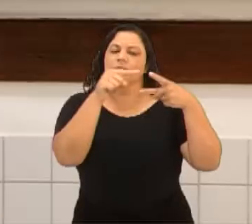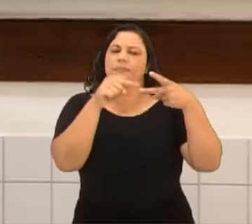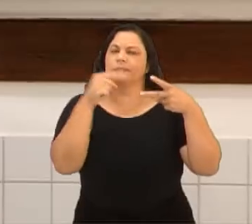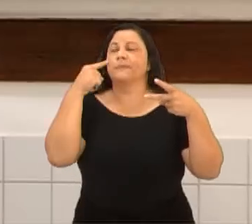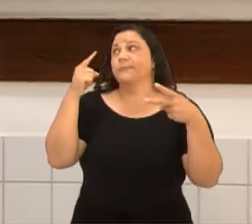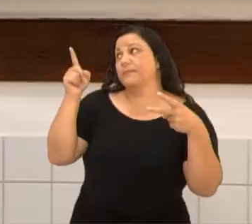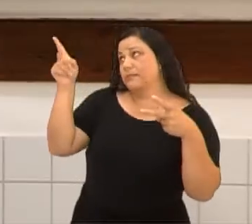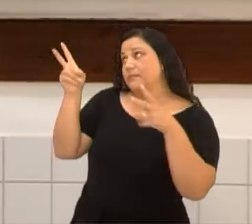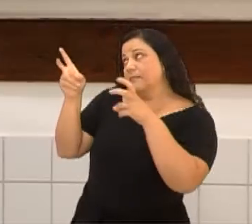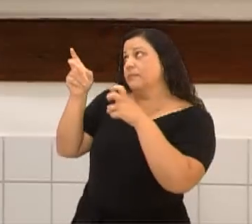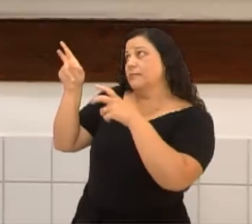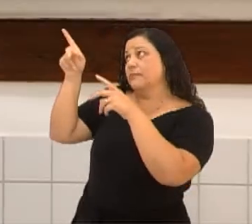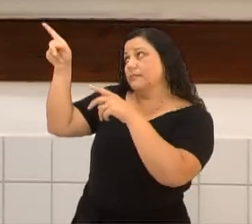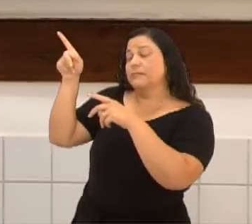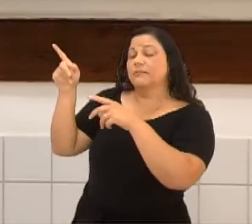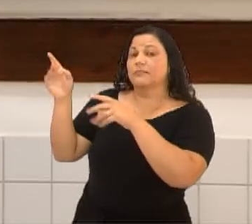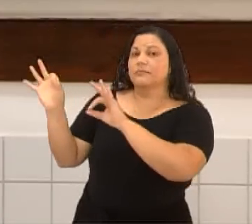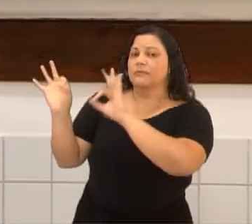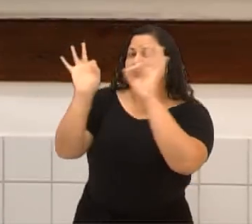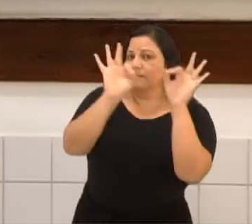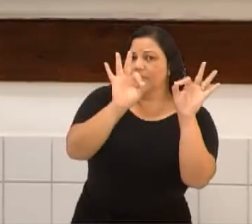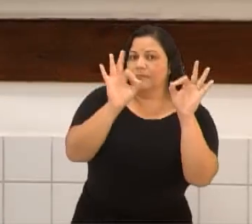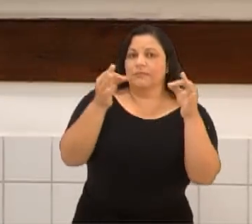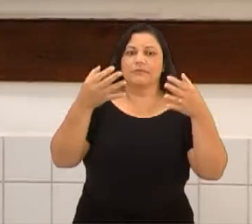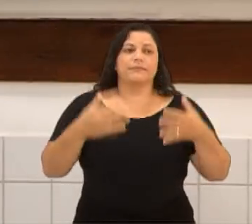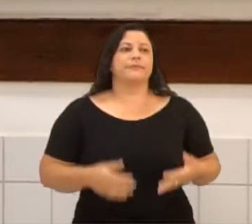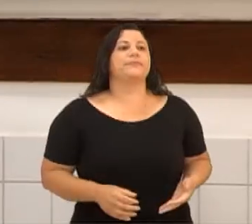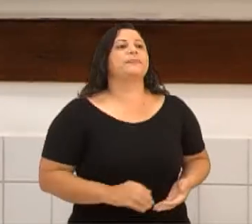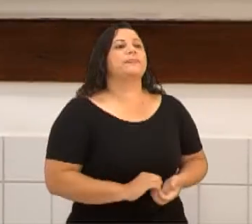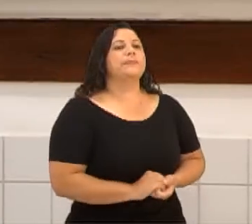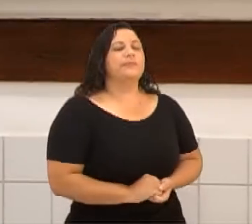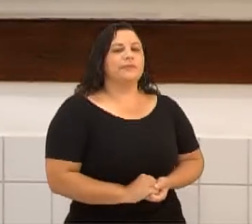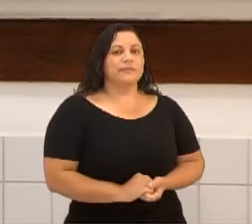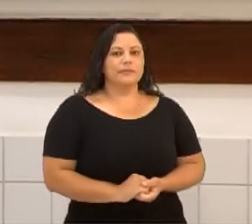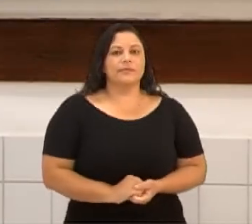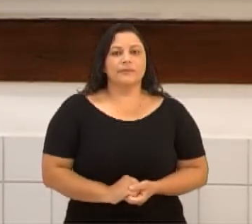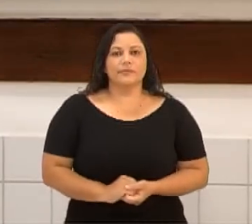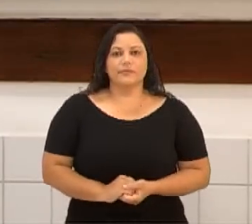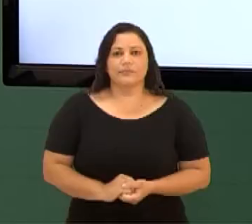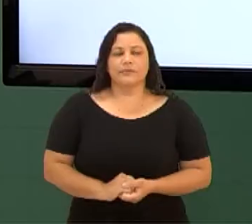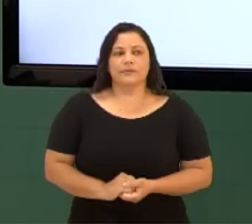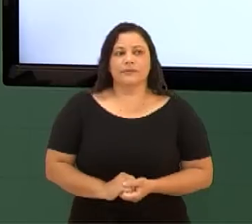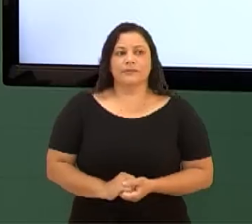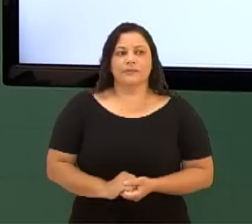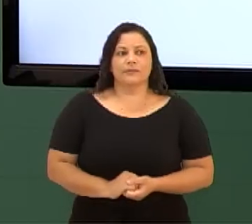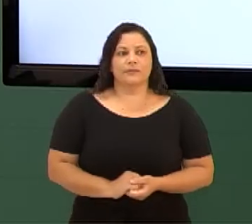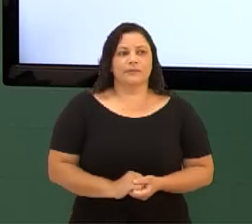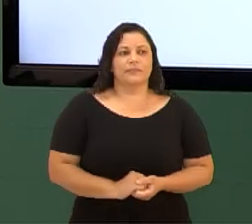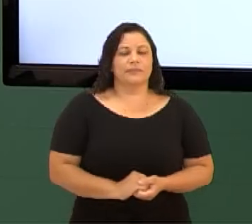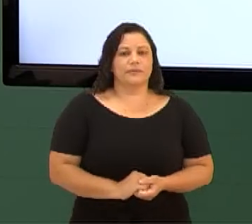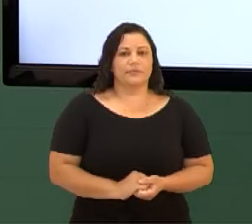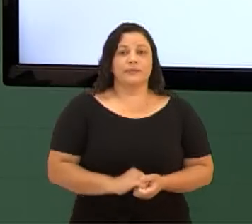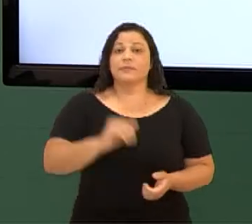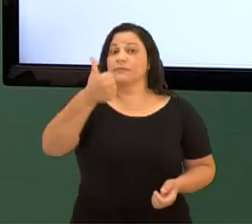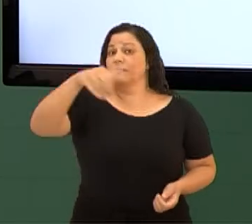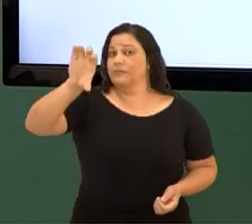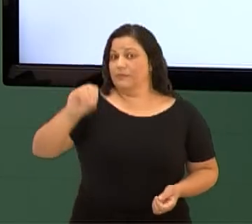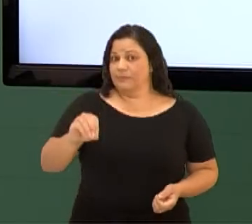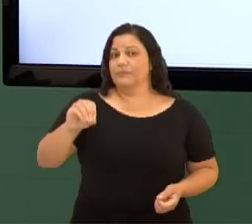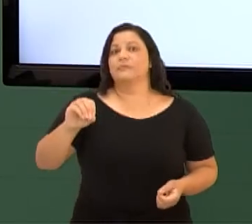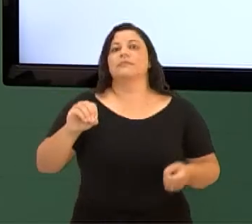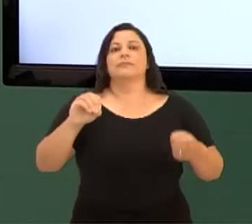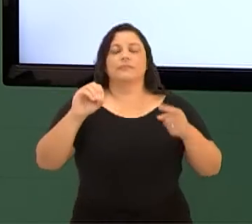4,2 vezes 4,5. Então, vamos continuando aqui, ó. 5 vezes 2,